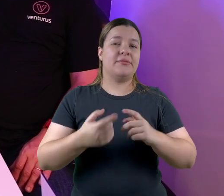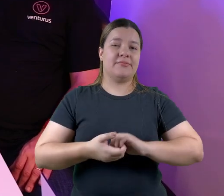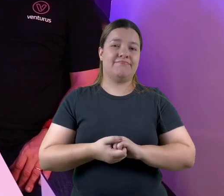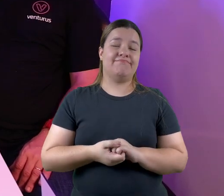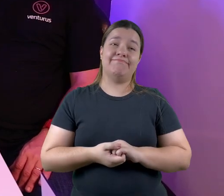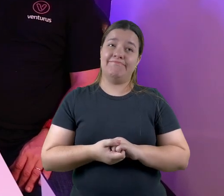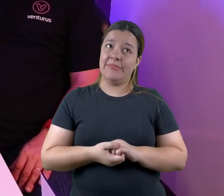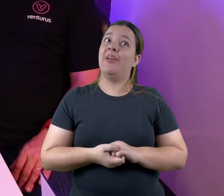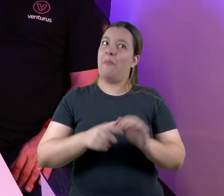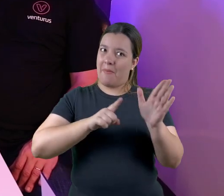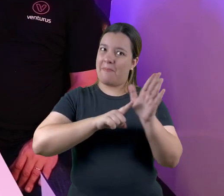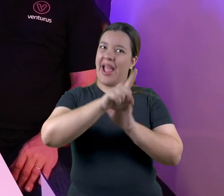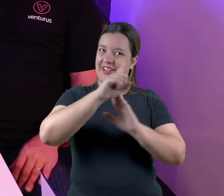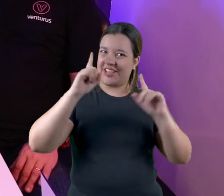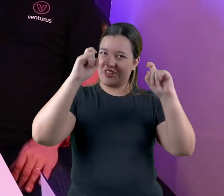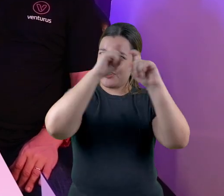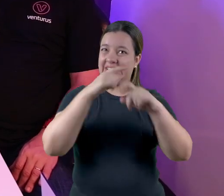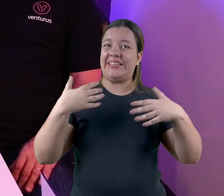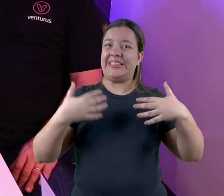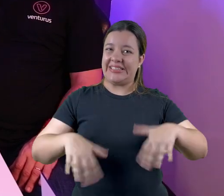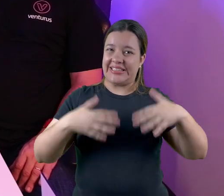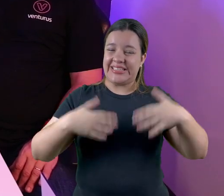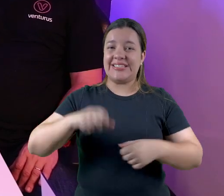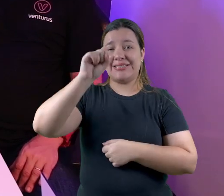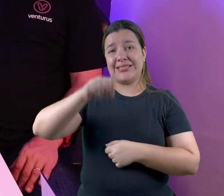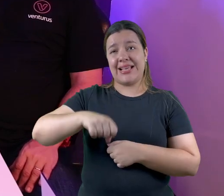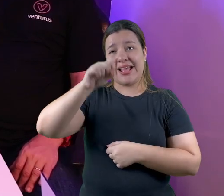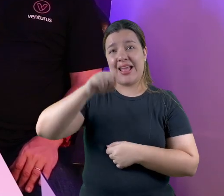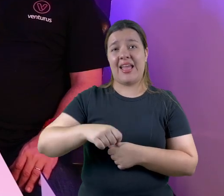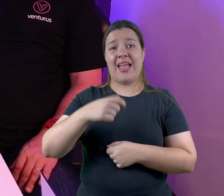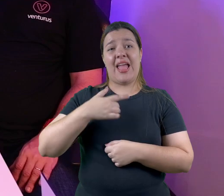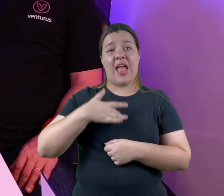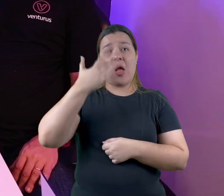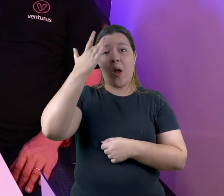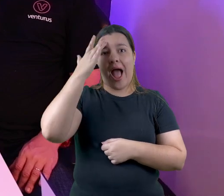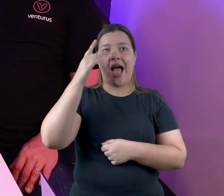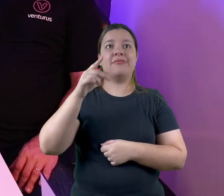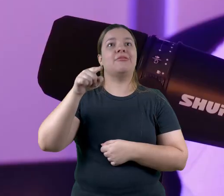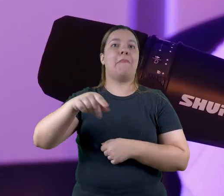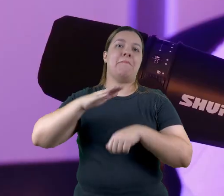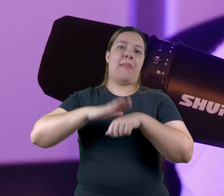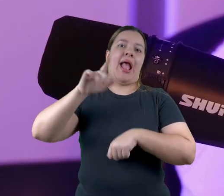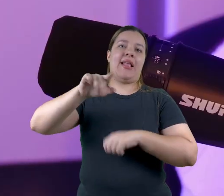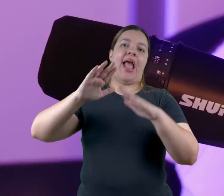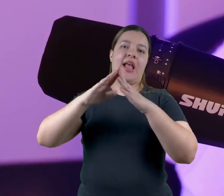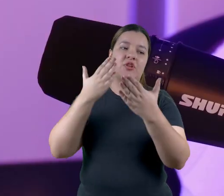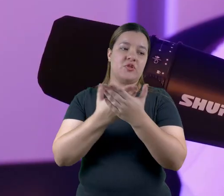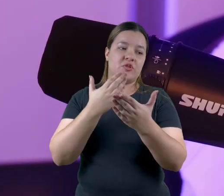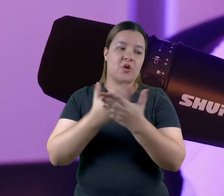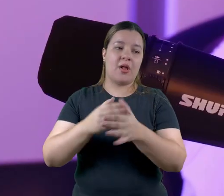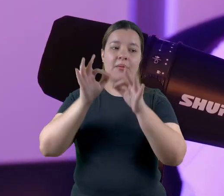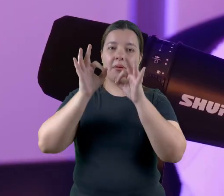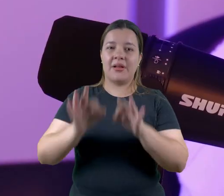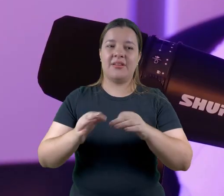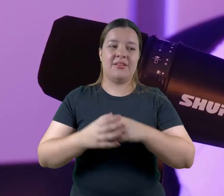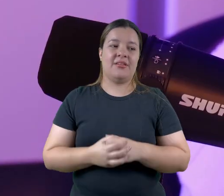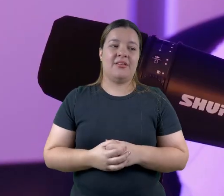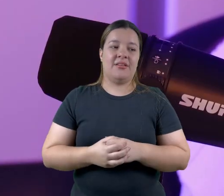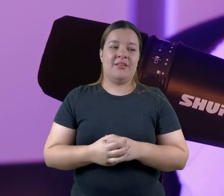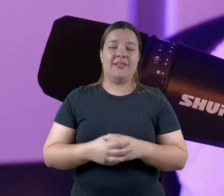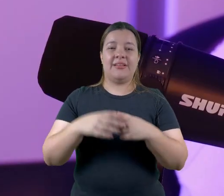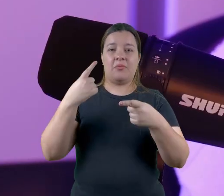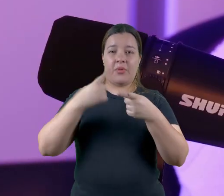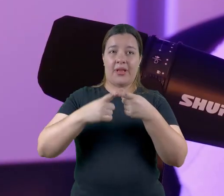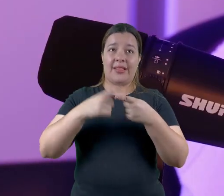acontece é uma baita pergunta né sim eu acho que talvez mais de escola mesmo em questão